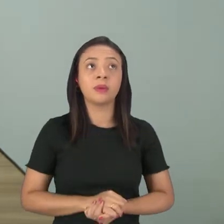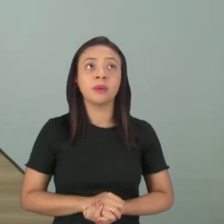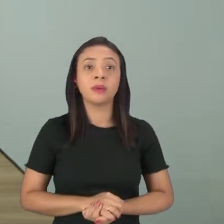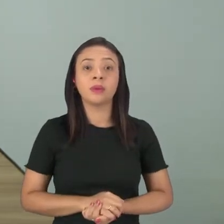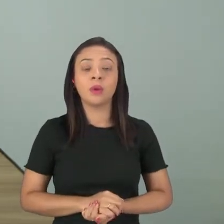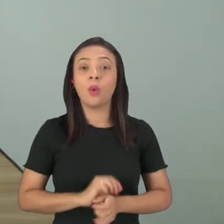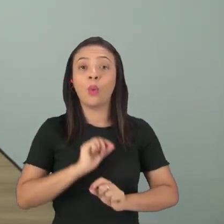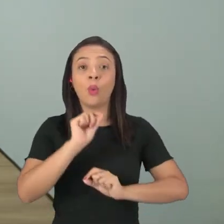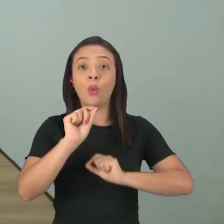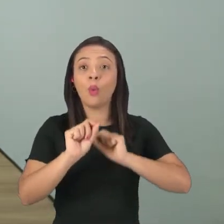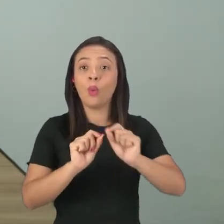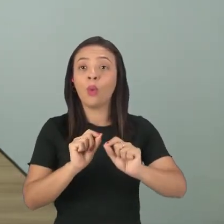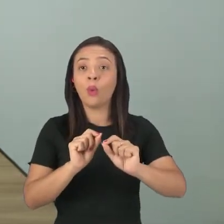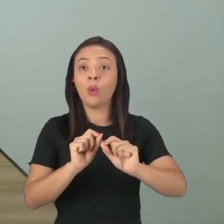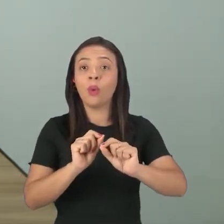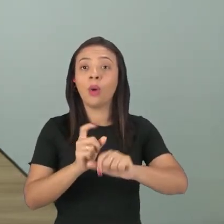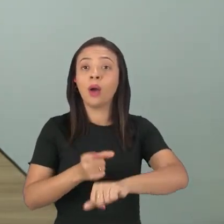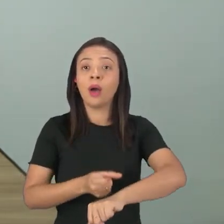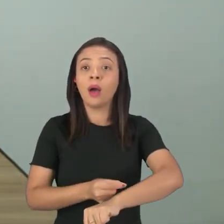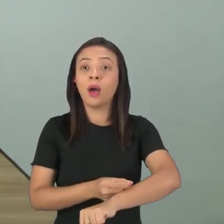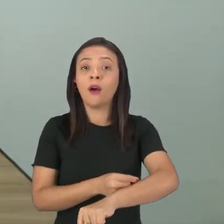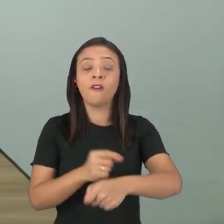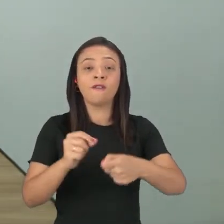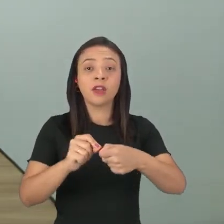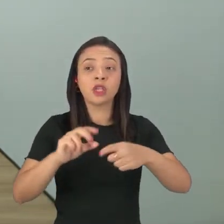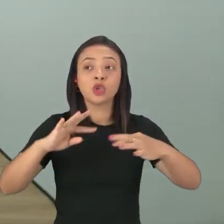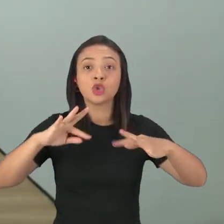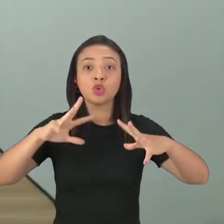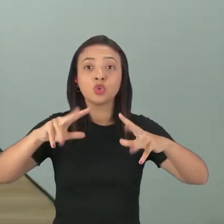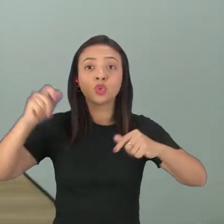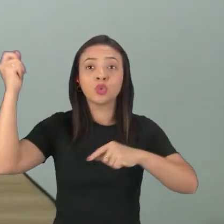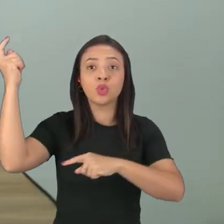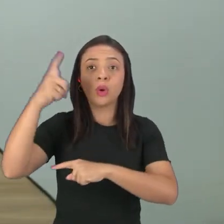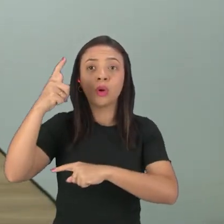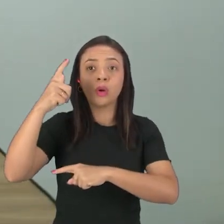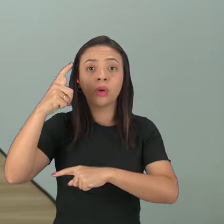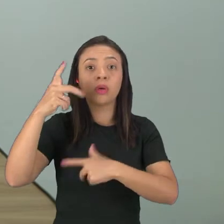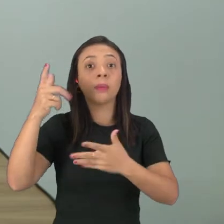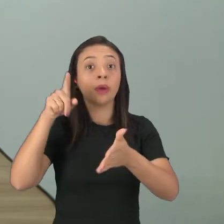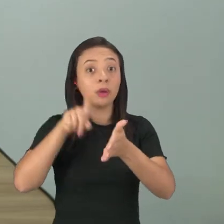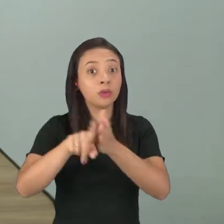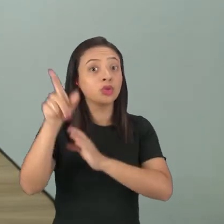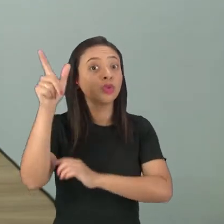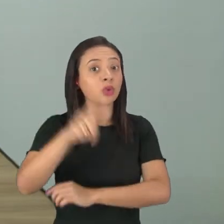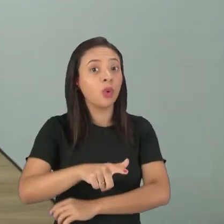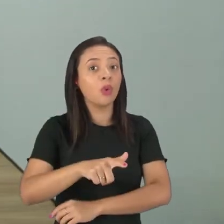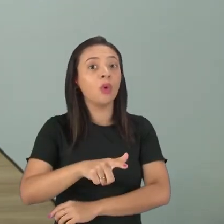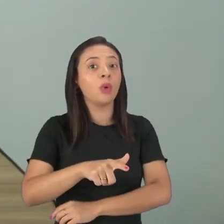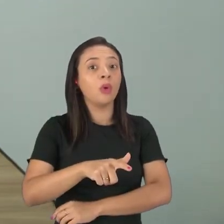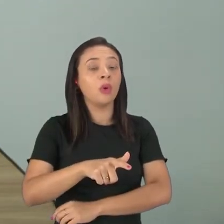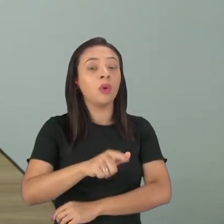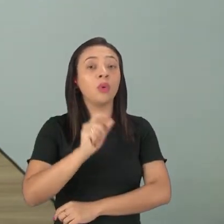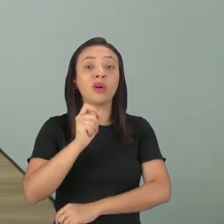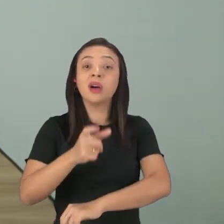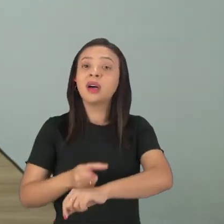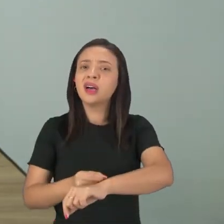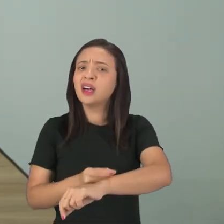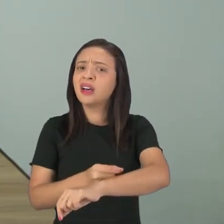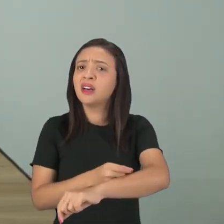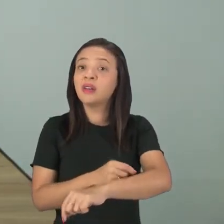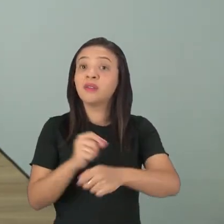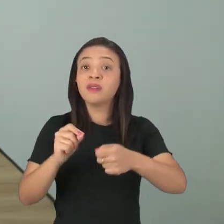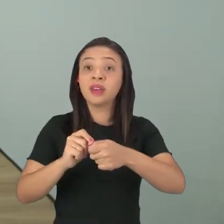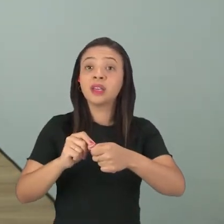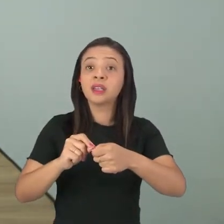e o que a formiga fez durante todo o verão Eu até já refiz essa pergunta eu estou fazendo de novo o que é a formiga